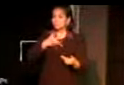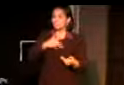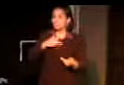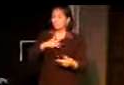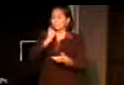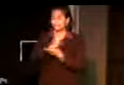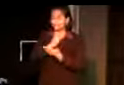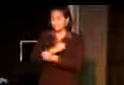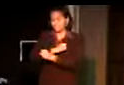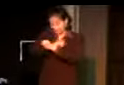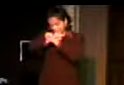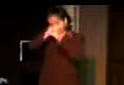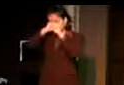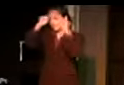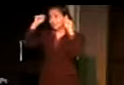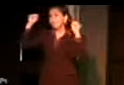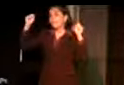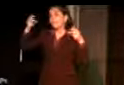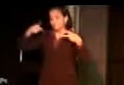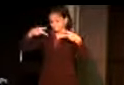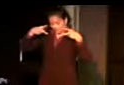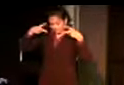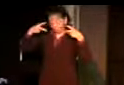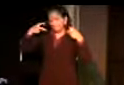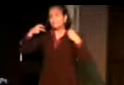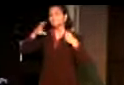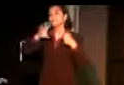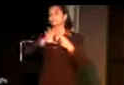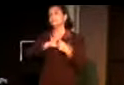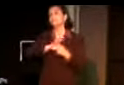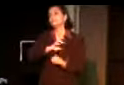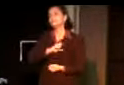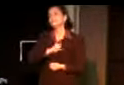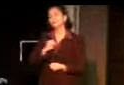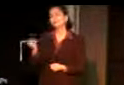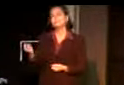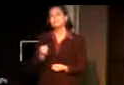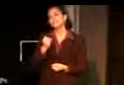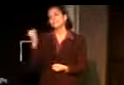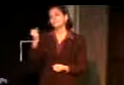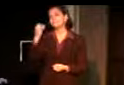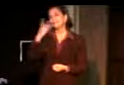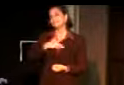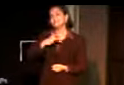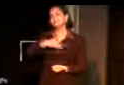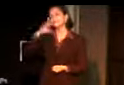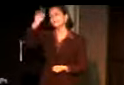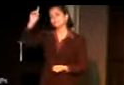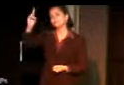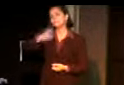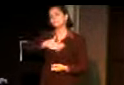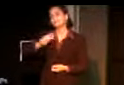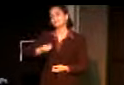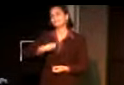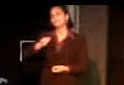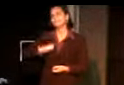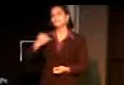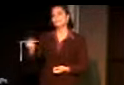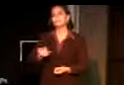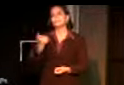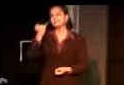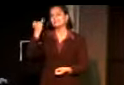se levanta diga se você nota isso diga se isso é importante para você diga